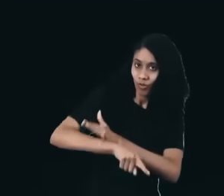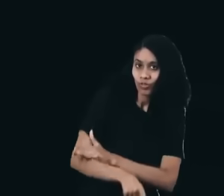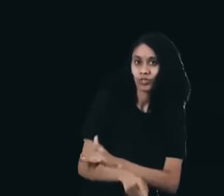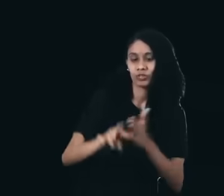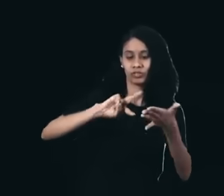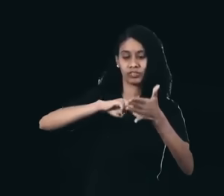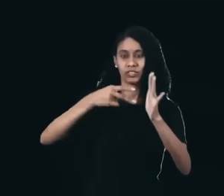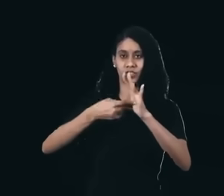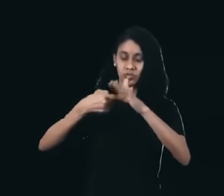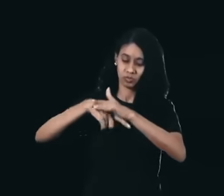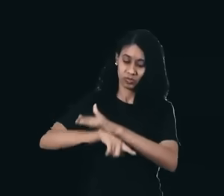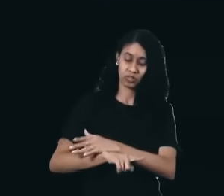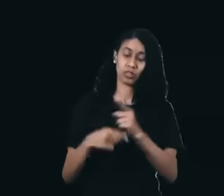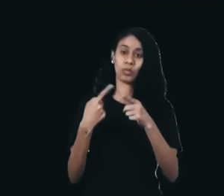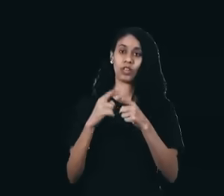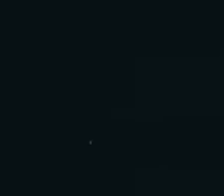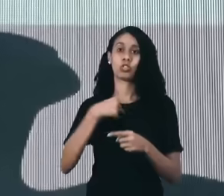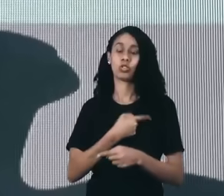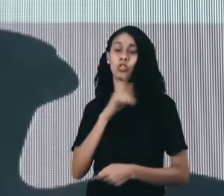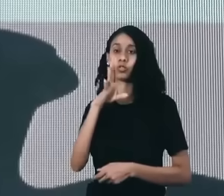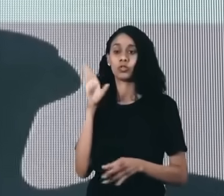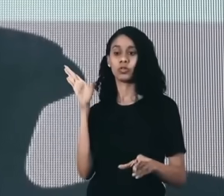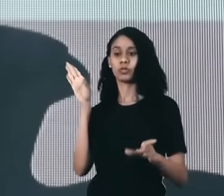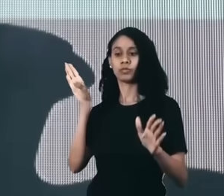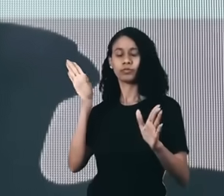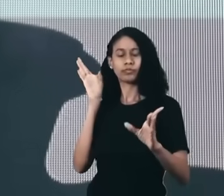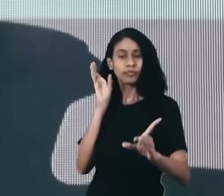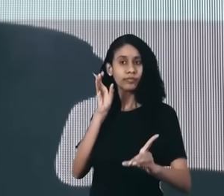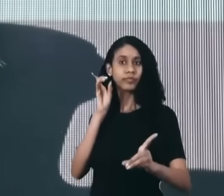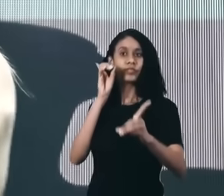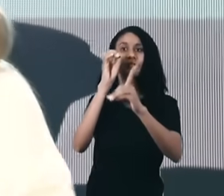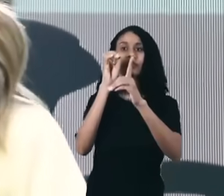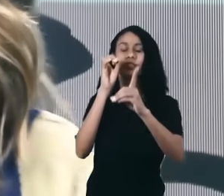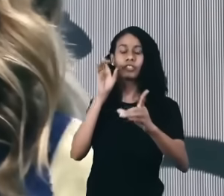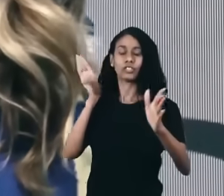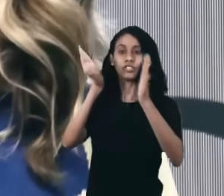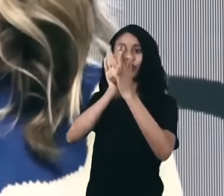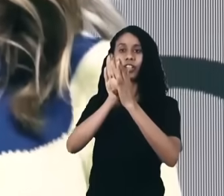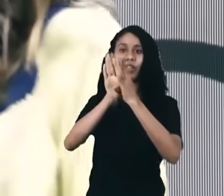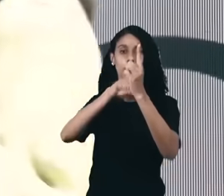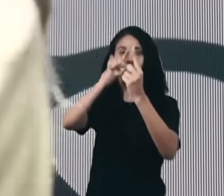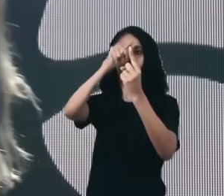ao propósito que Deus tem para a nossa vida com profundidade.